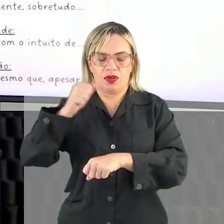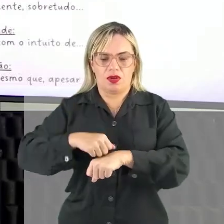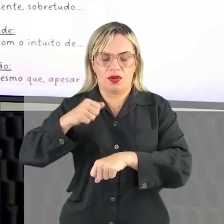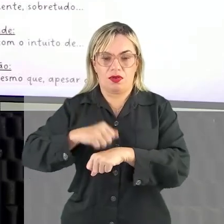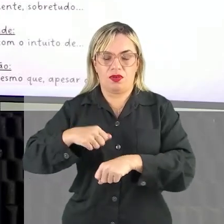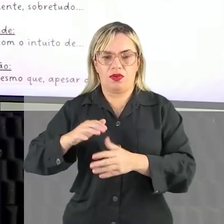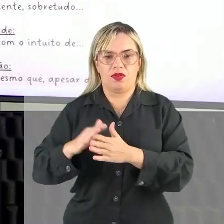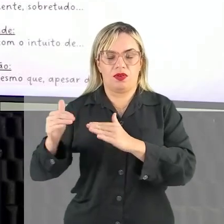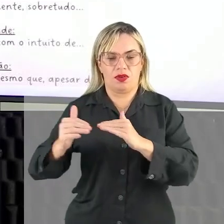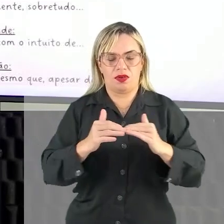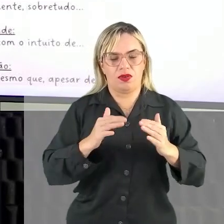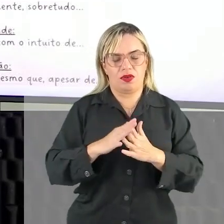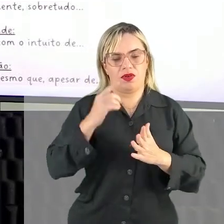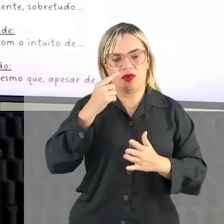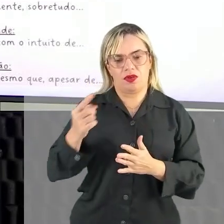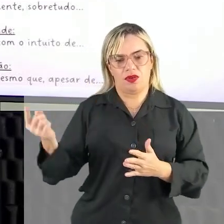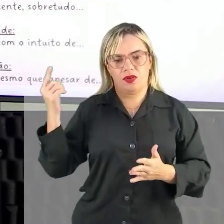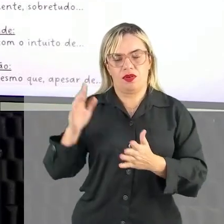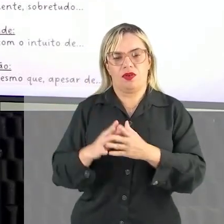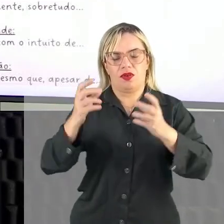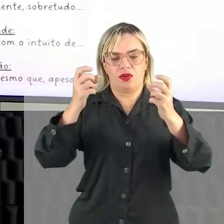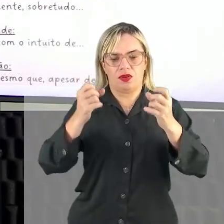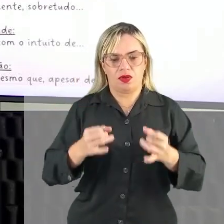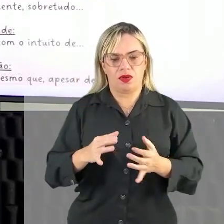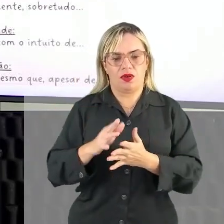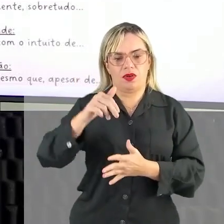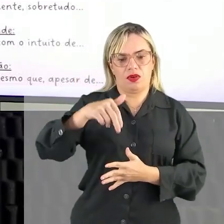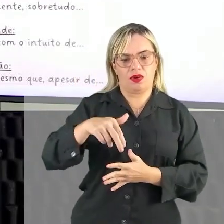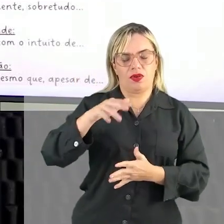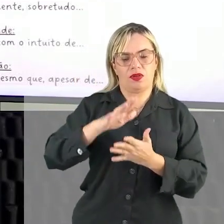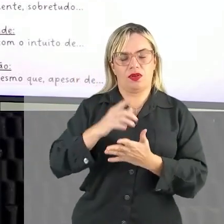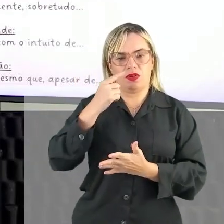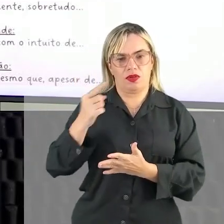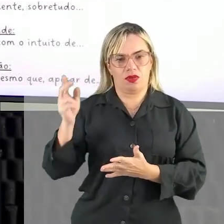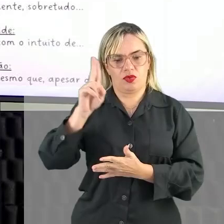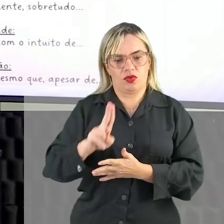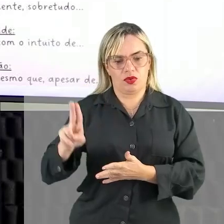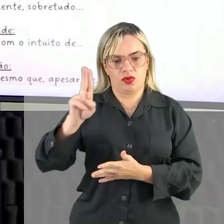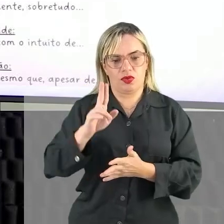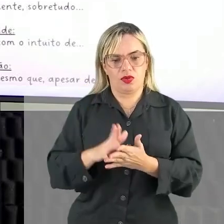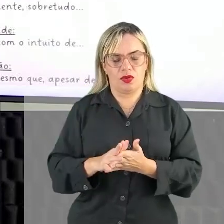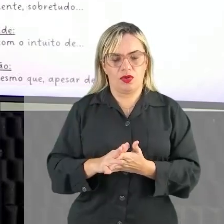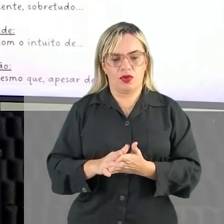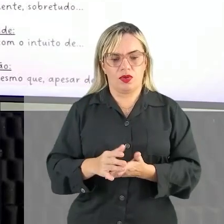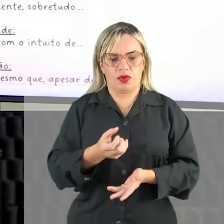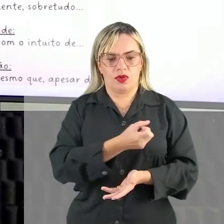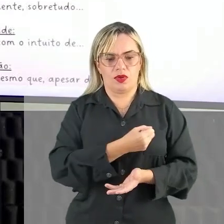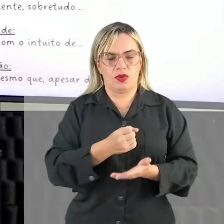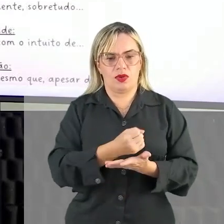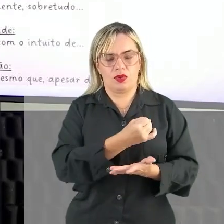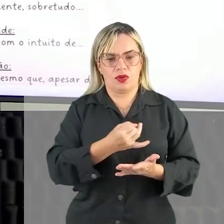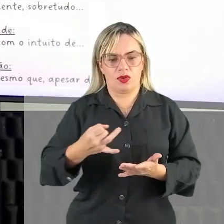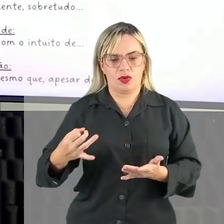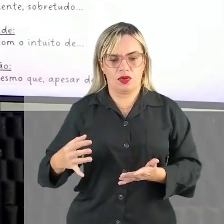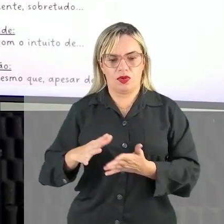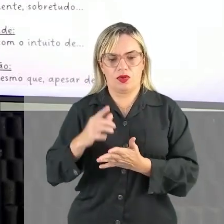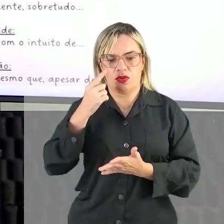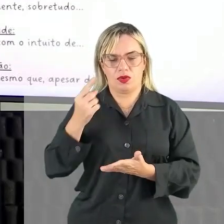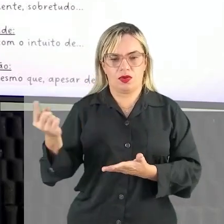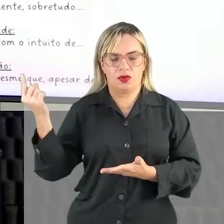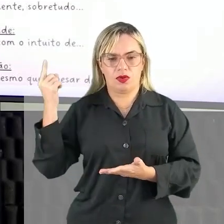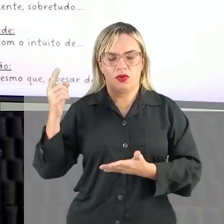se quiser utilizar no sentido de explicação é na medida em que enumeração em segundo plano Além